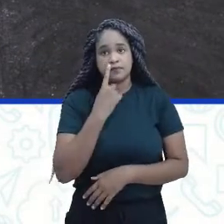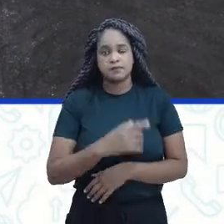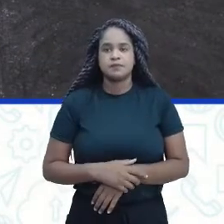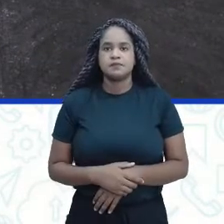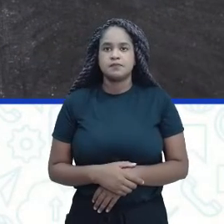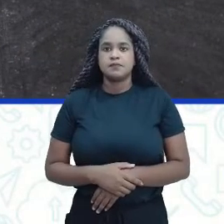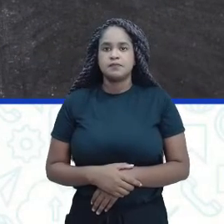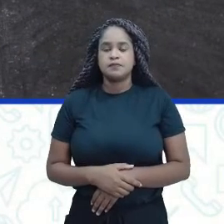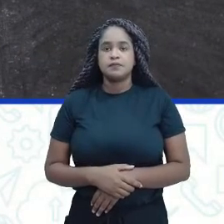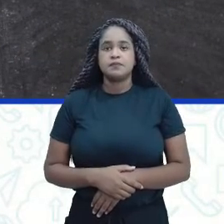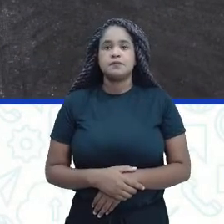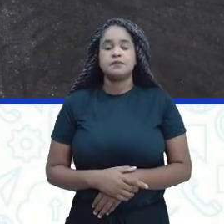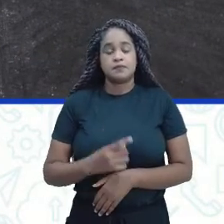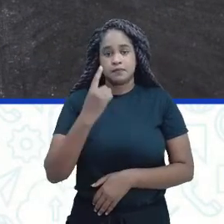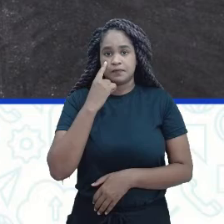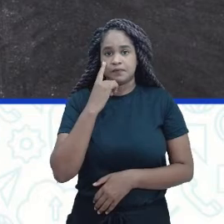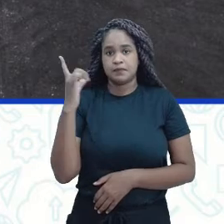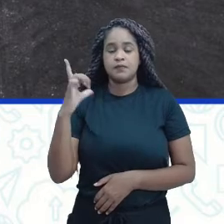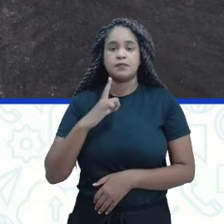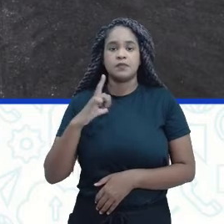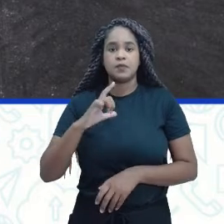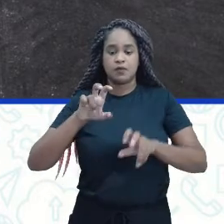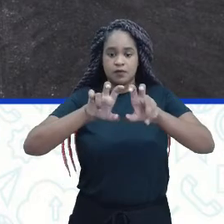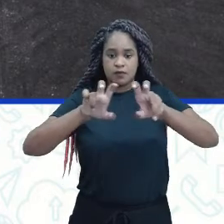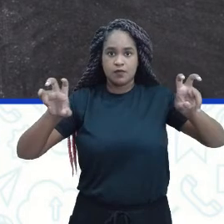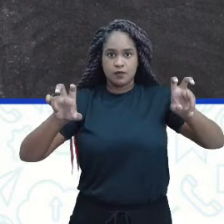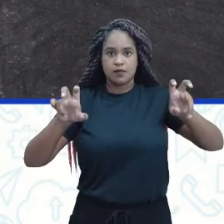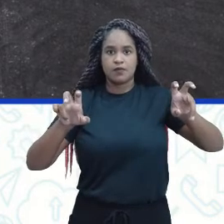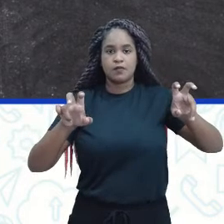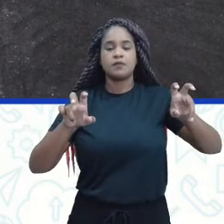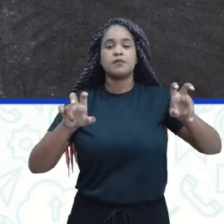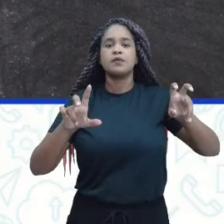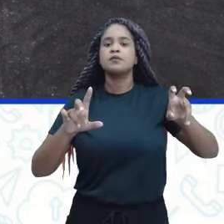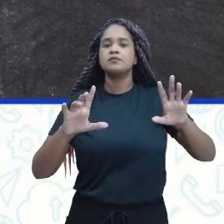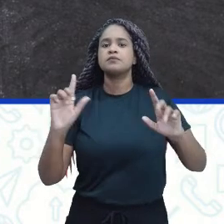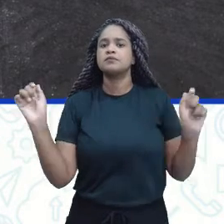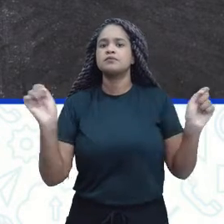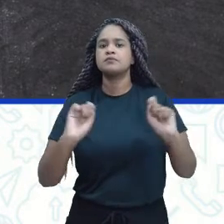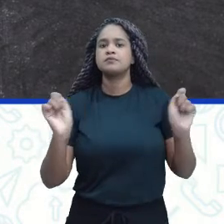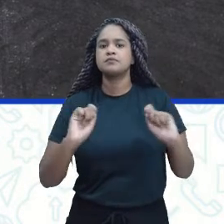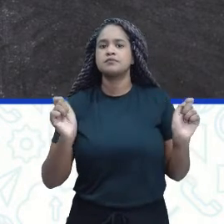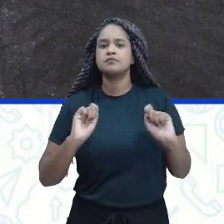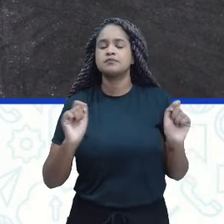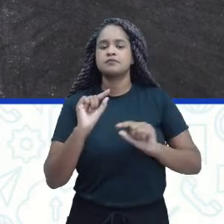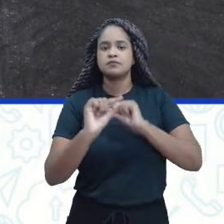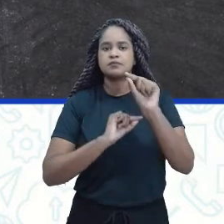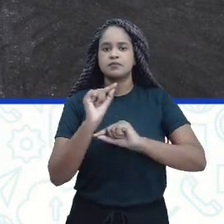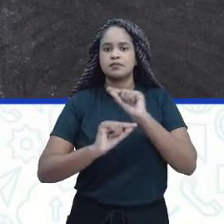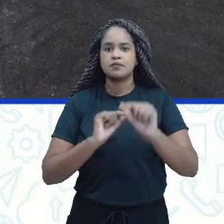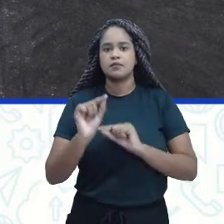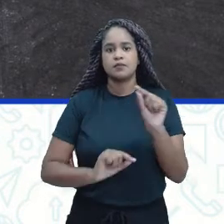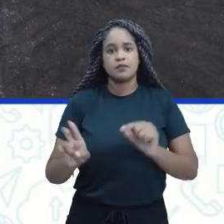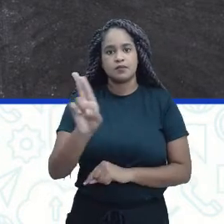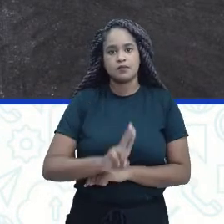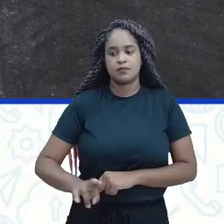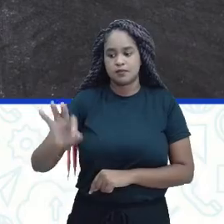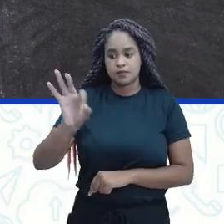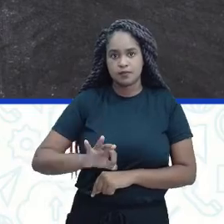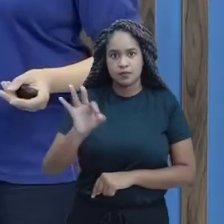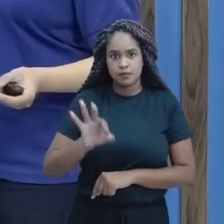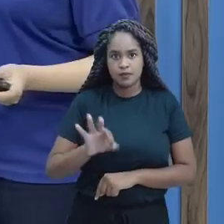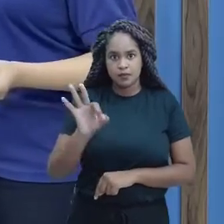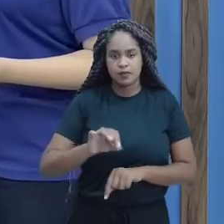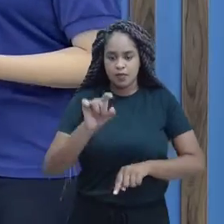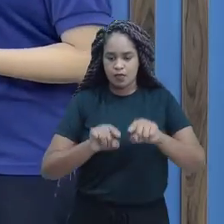gente trouxe a composição de uma fórmula que utiliza esse pensamento, né? Trabalhando com a taxa percentual dessa variação,